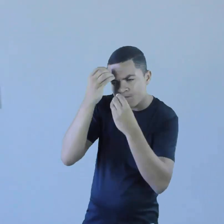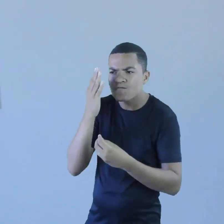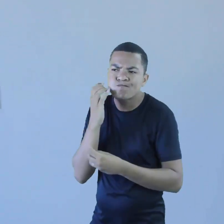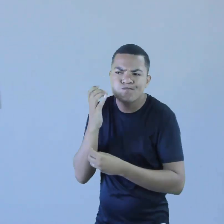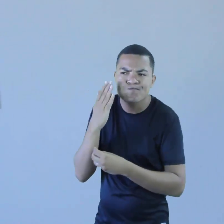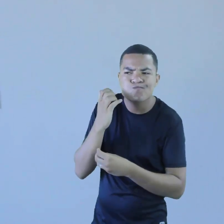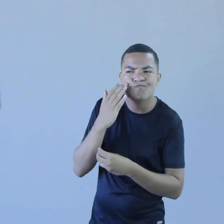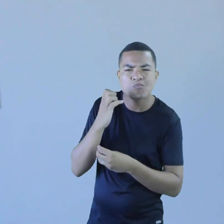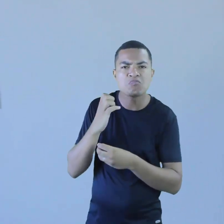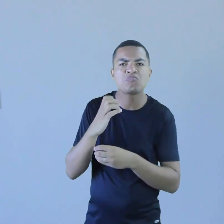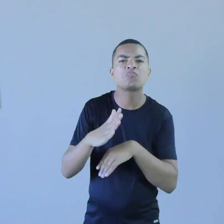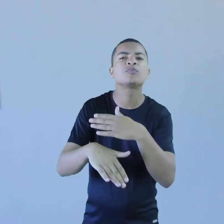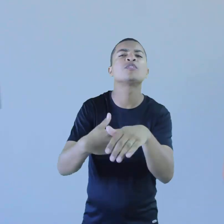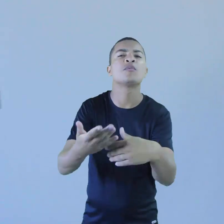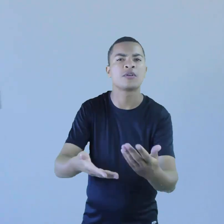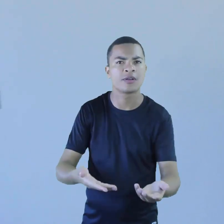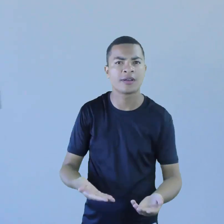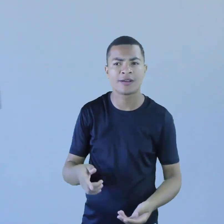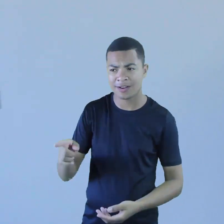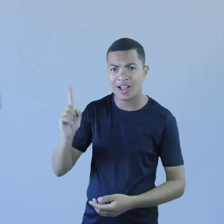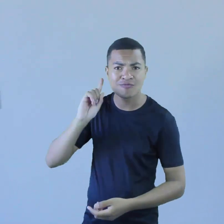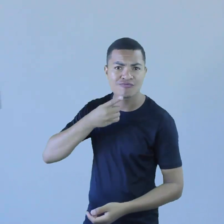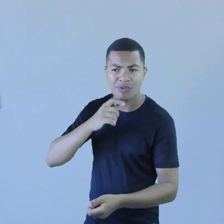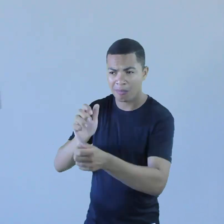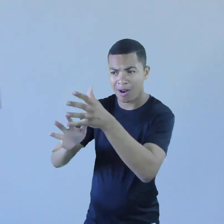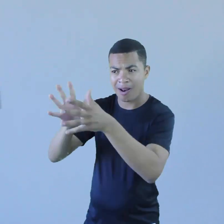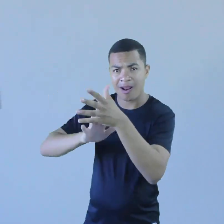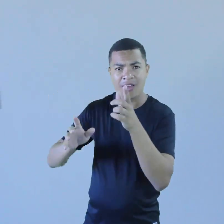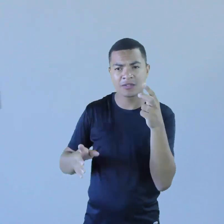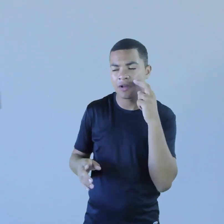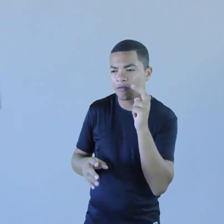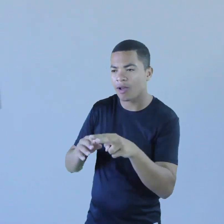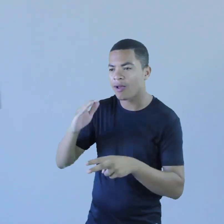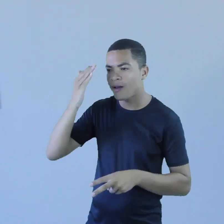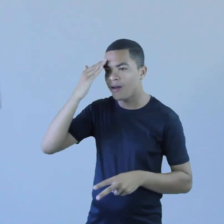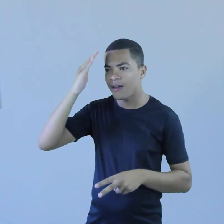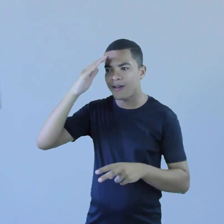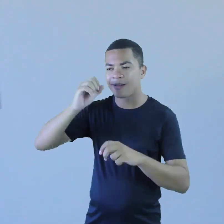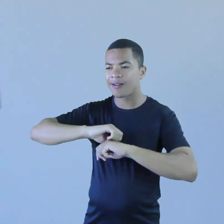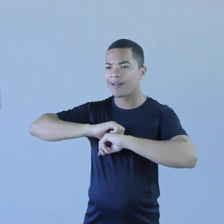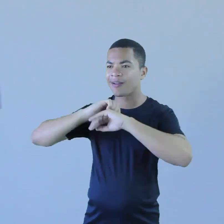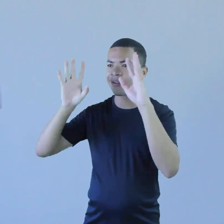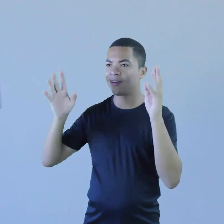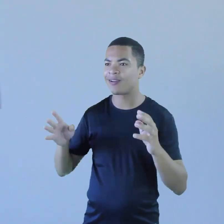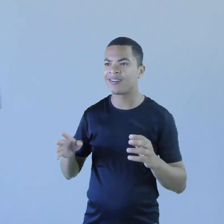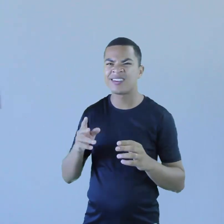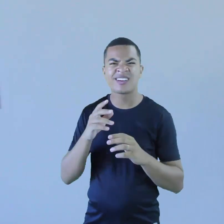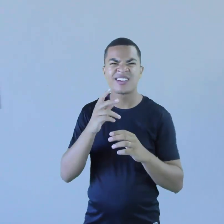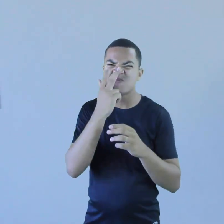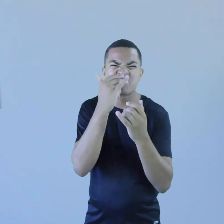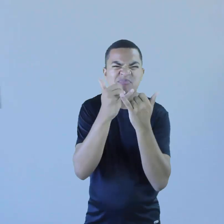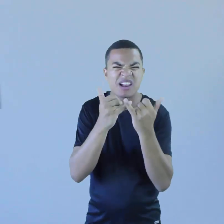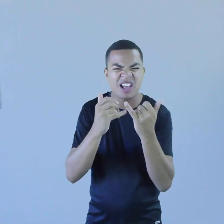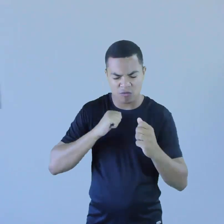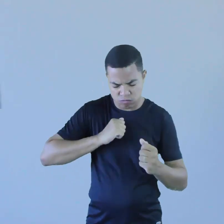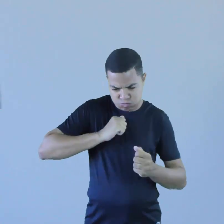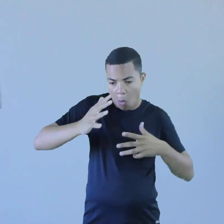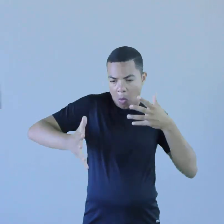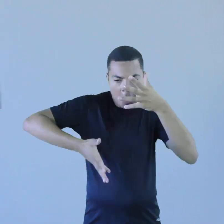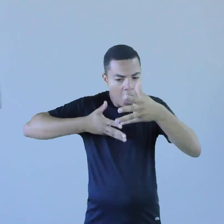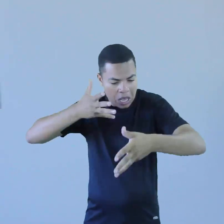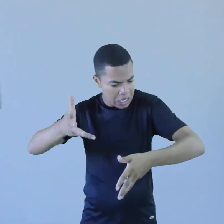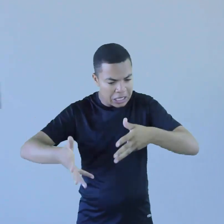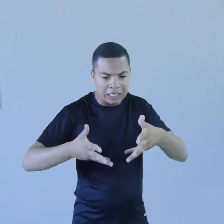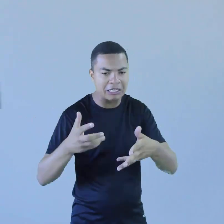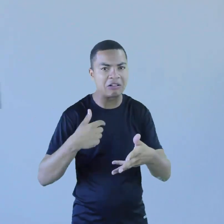método repetitivo. Ele se repete várias vezes e vai fazer com que você aprenda cada vez mais